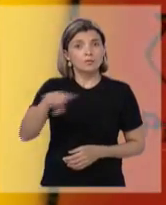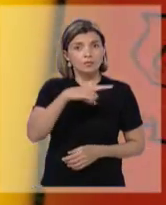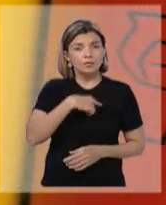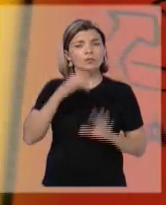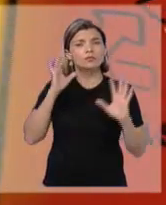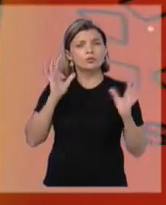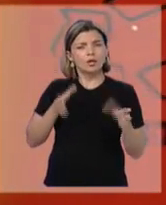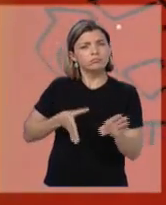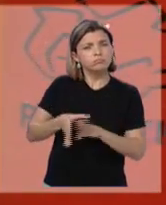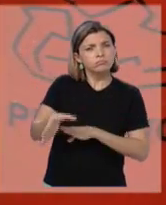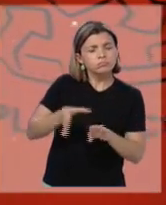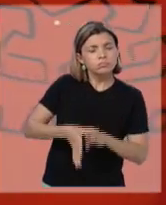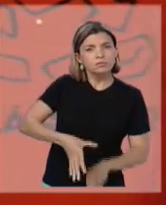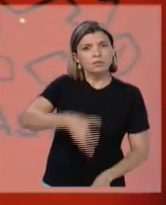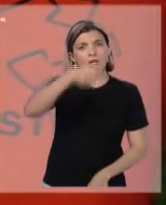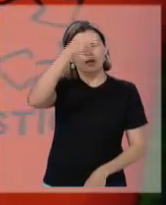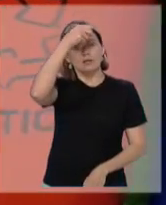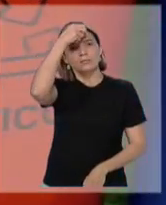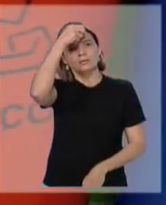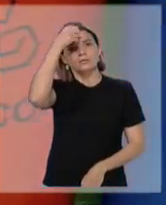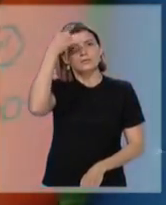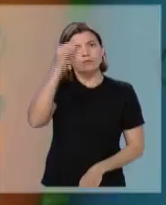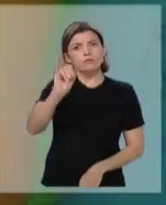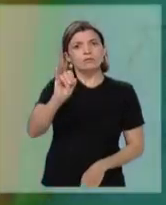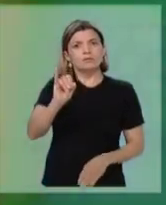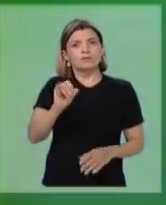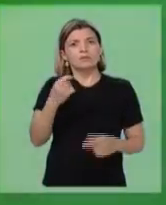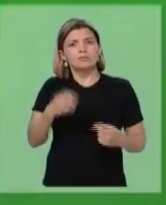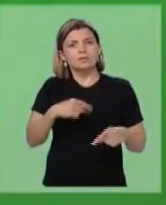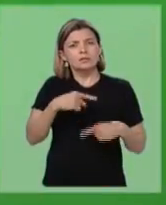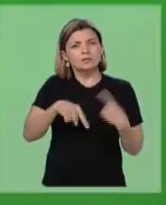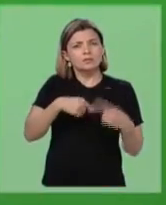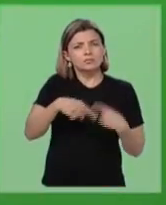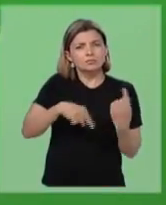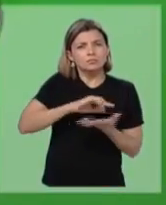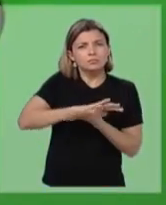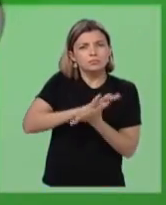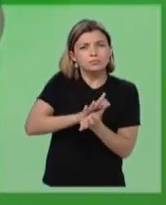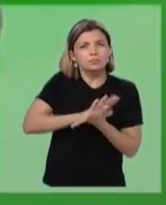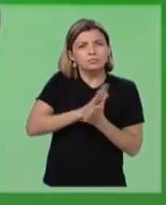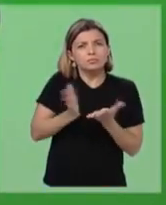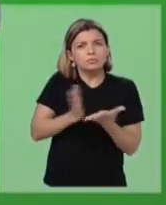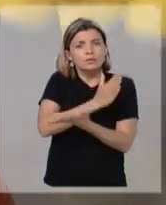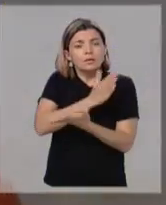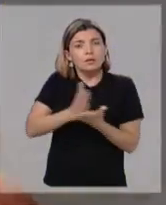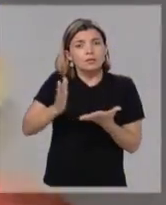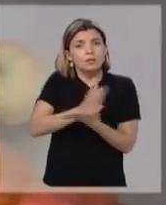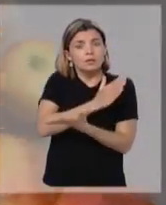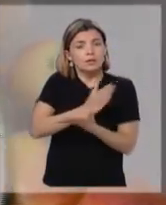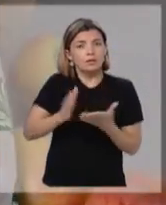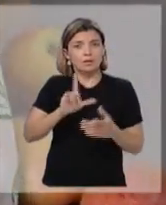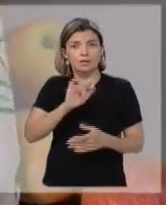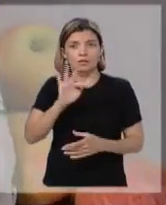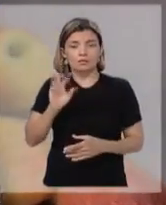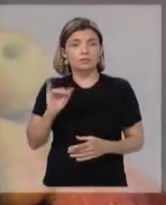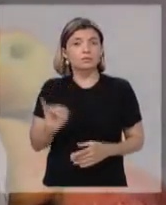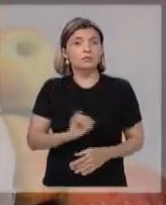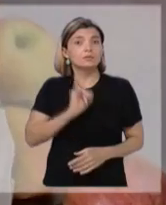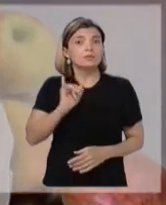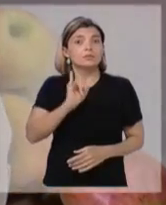Felizmente, uma parte da população já se deu conta do problema, aumentando a preocupação e o cuidado com o meio ambiente.